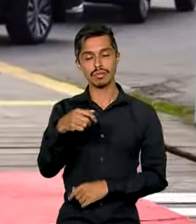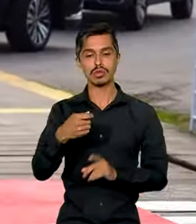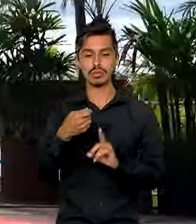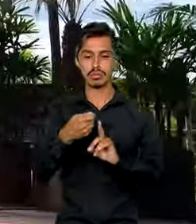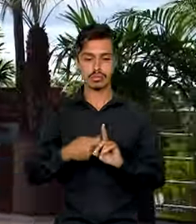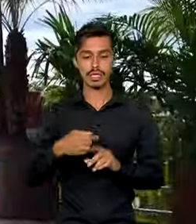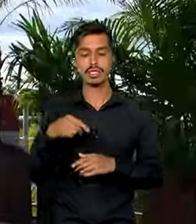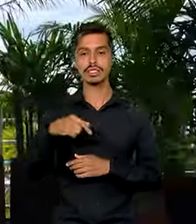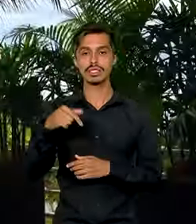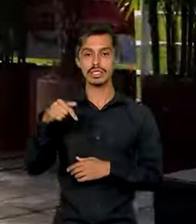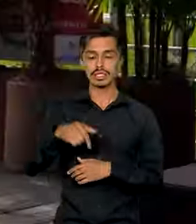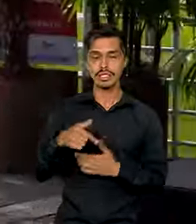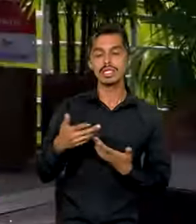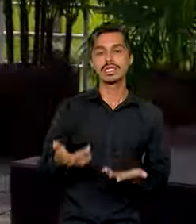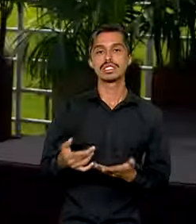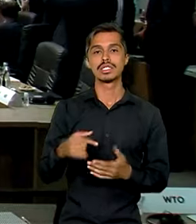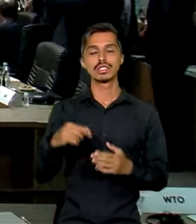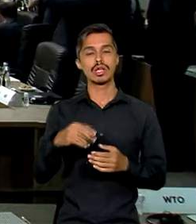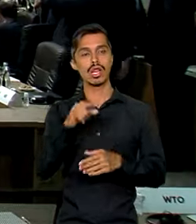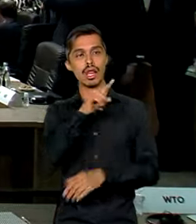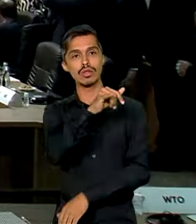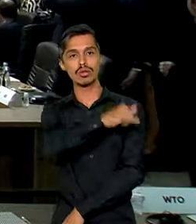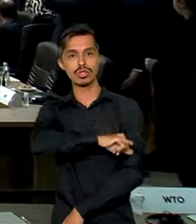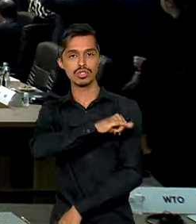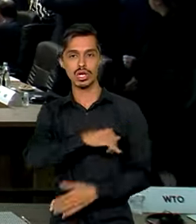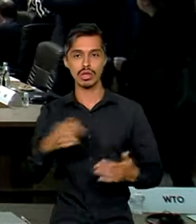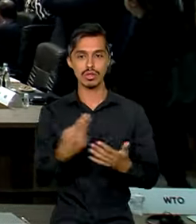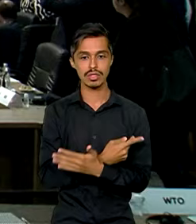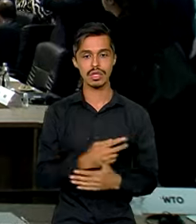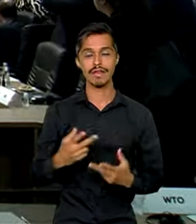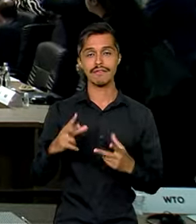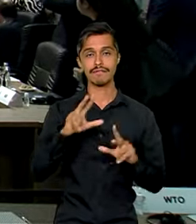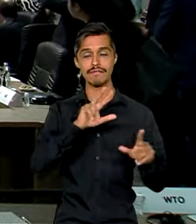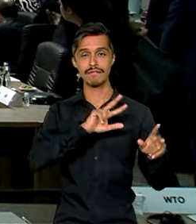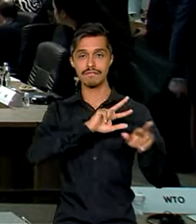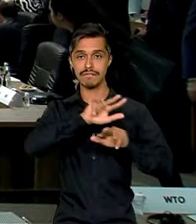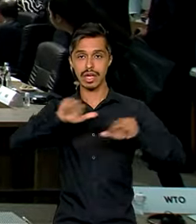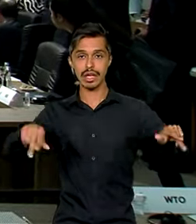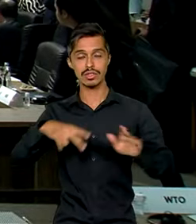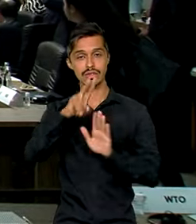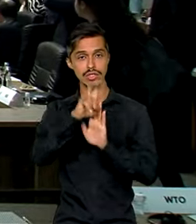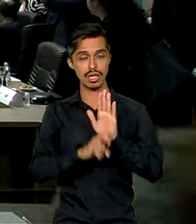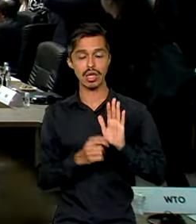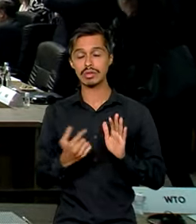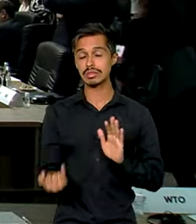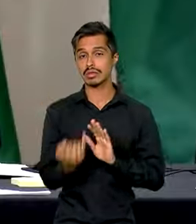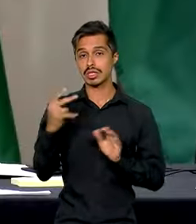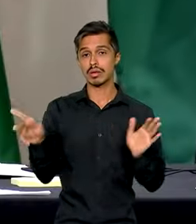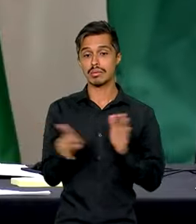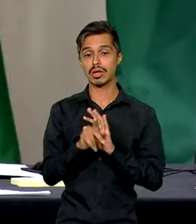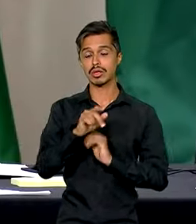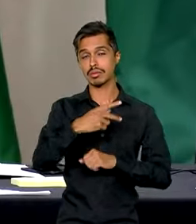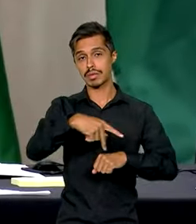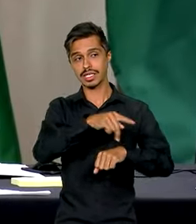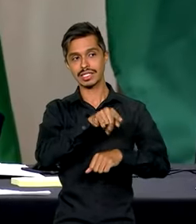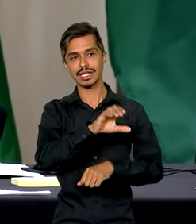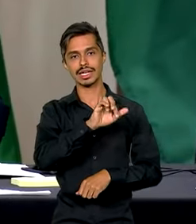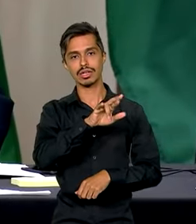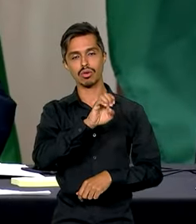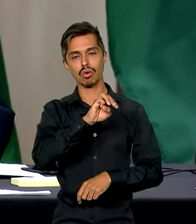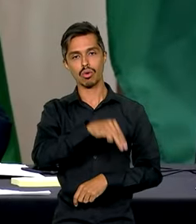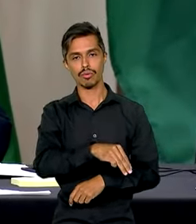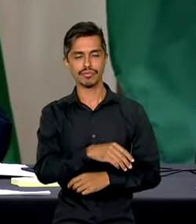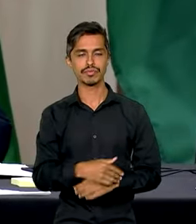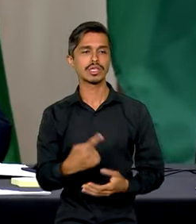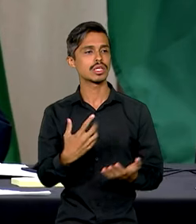Janeiro muitas das pautas que serão discutidas são fundamentais para os países da caricom Eu quero convidar os